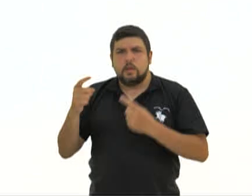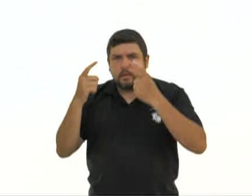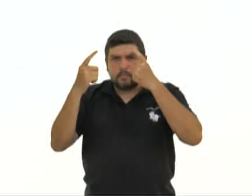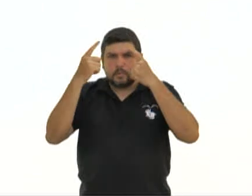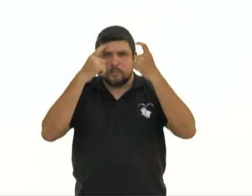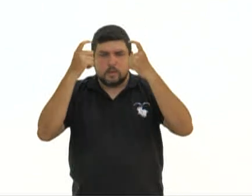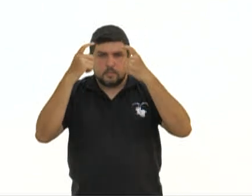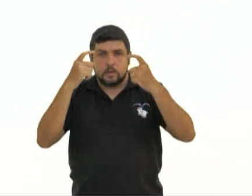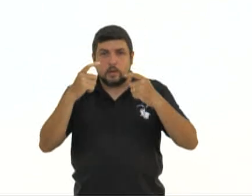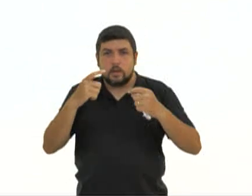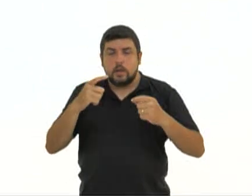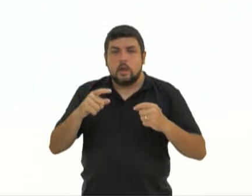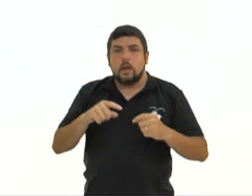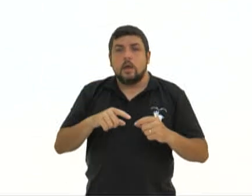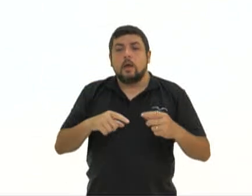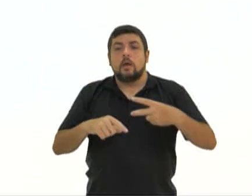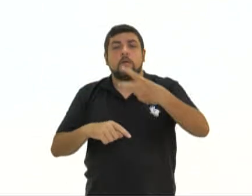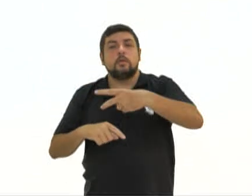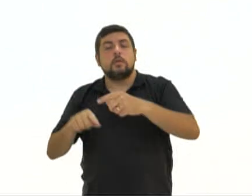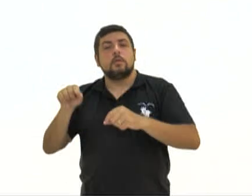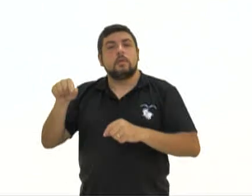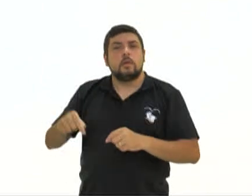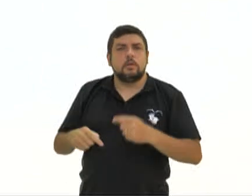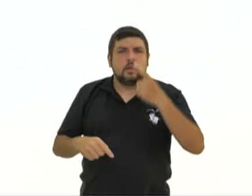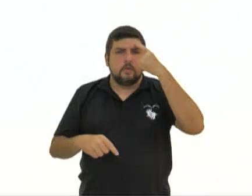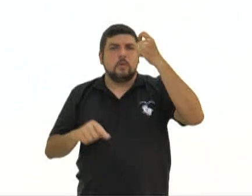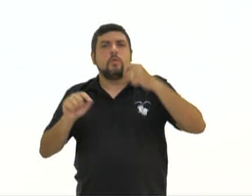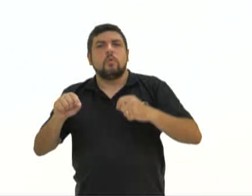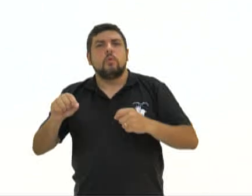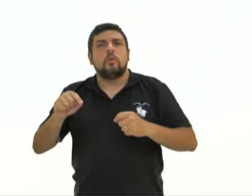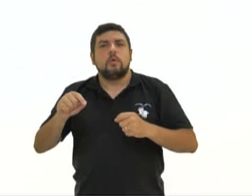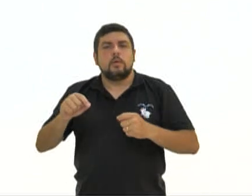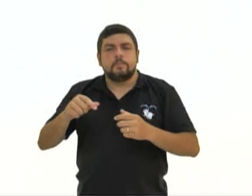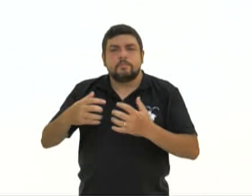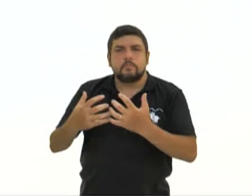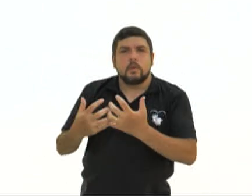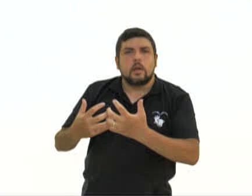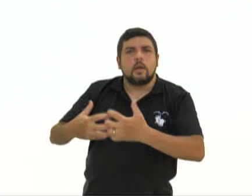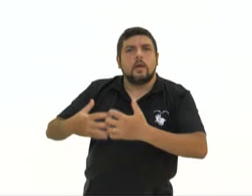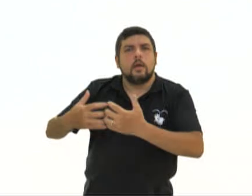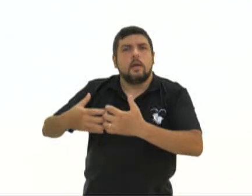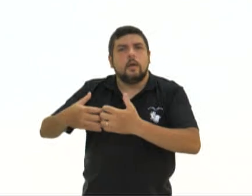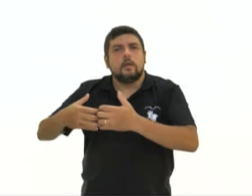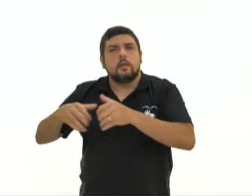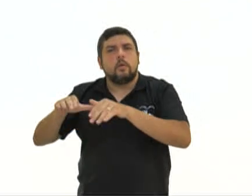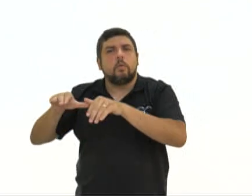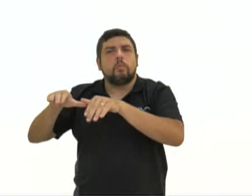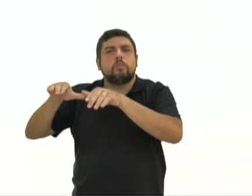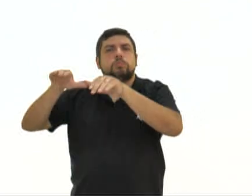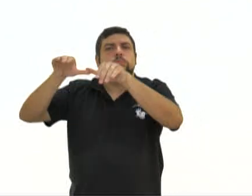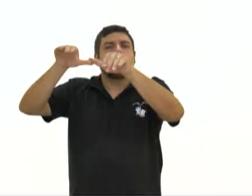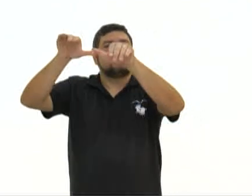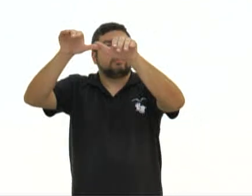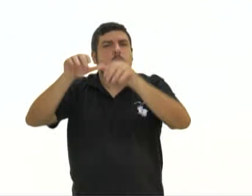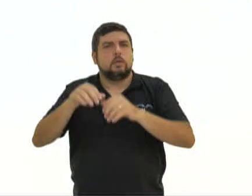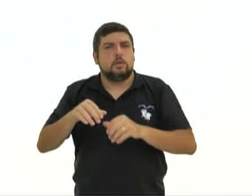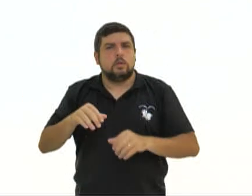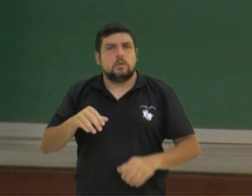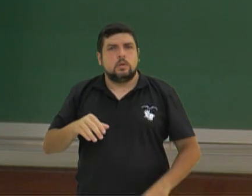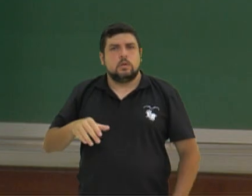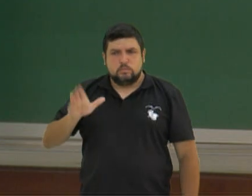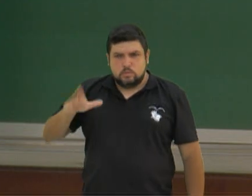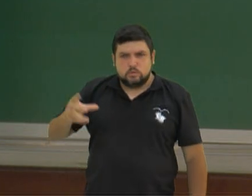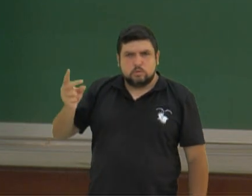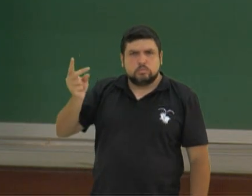uma máquina voadora. Imaginem, Leonardo da Vinci, né? Ele já, nesse período, ele já